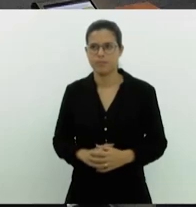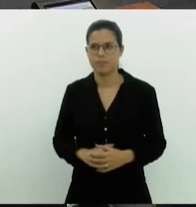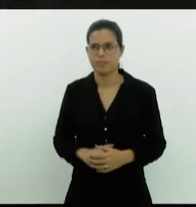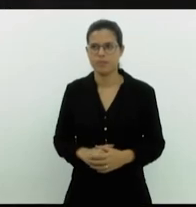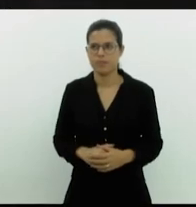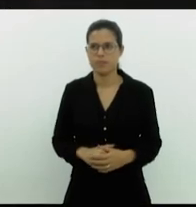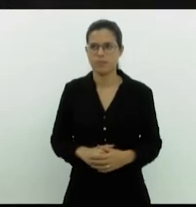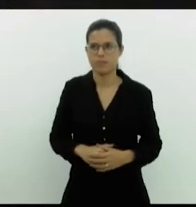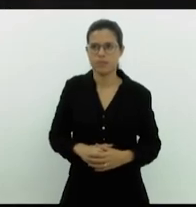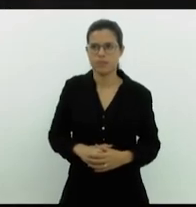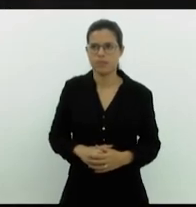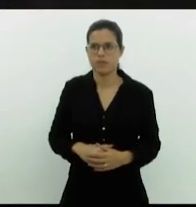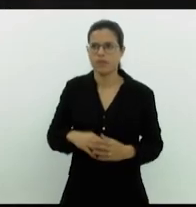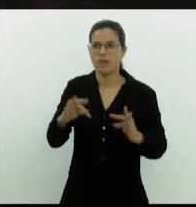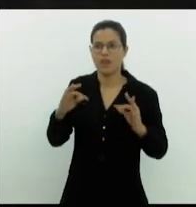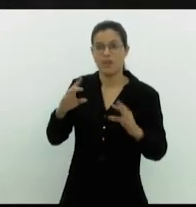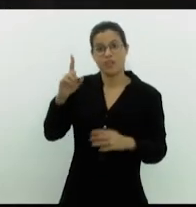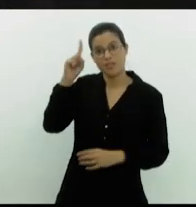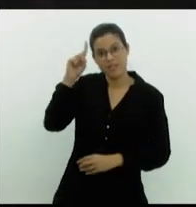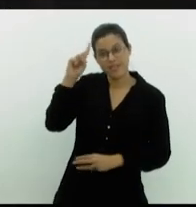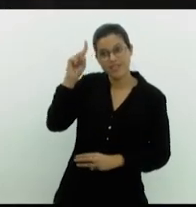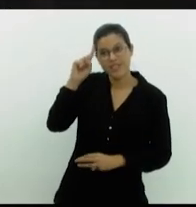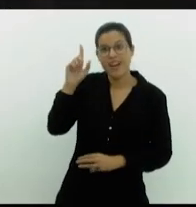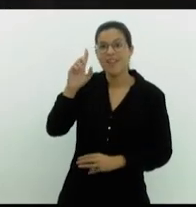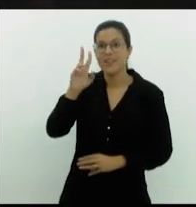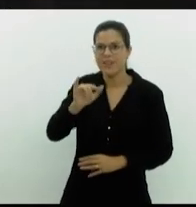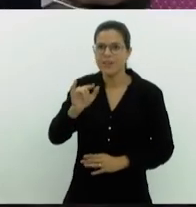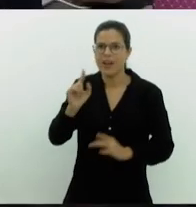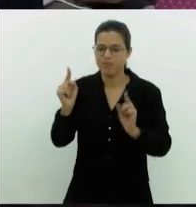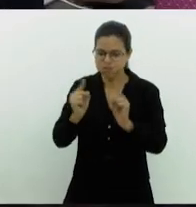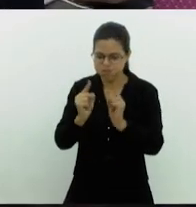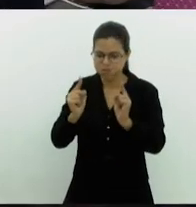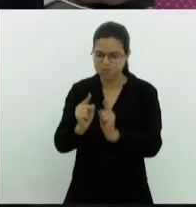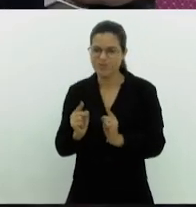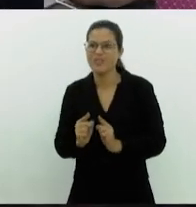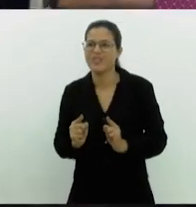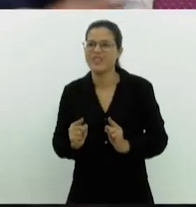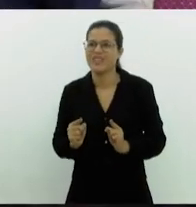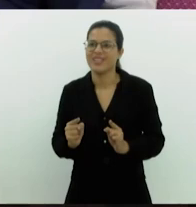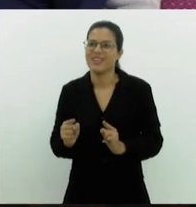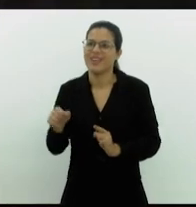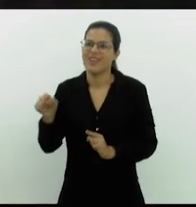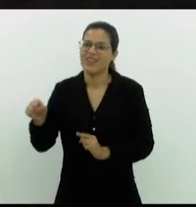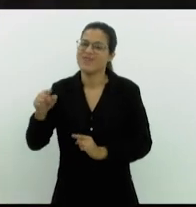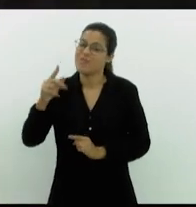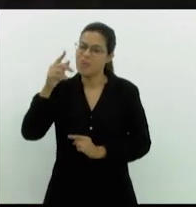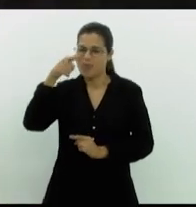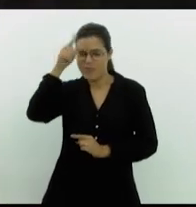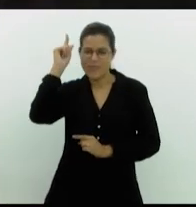Todo dia tu vai diminuindo meu tempo, tá difícil, hein, presidente? Luiz Paulo gastou 2 do seu.